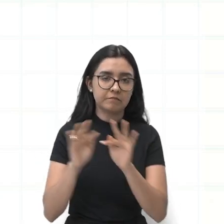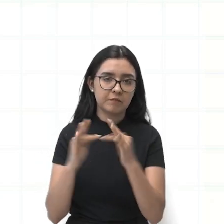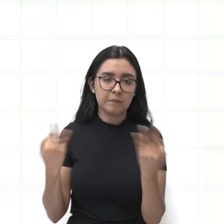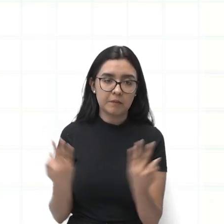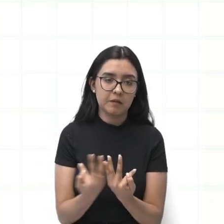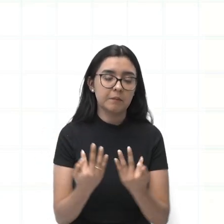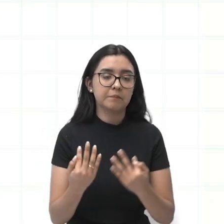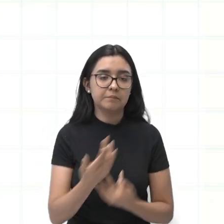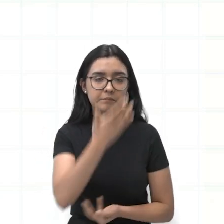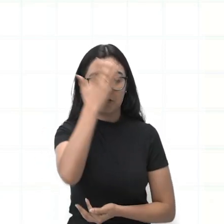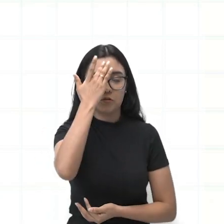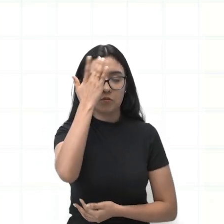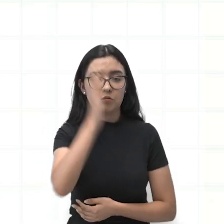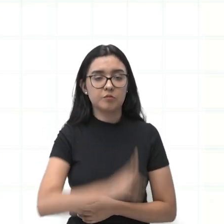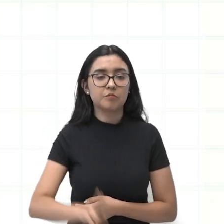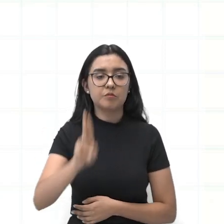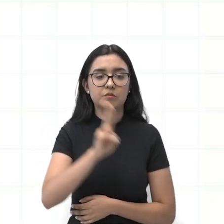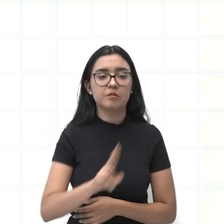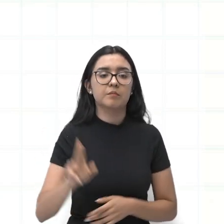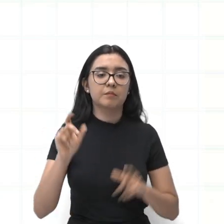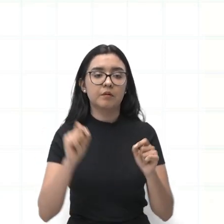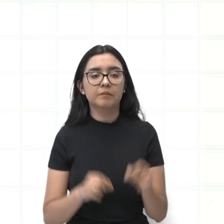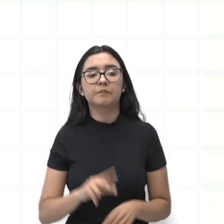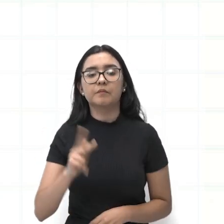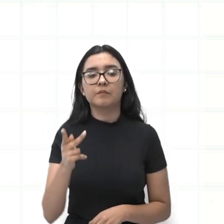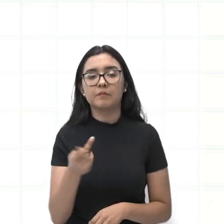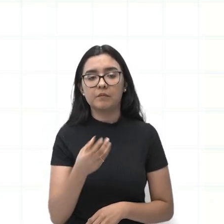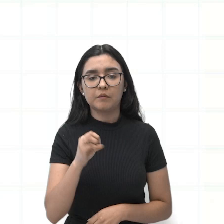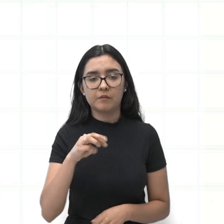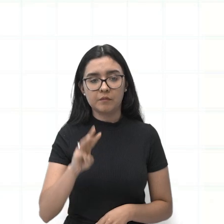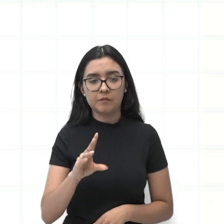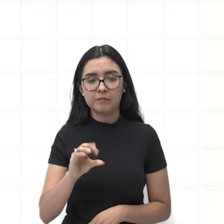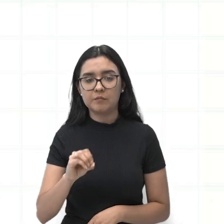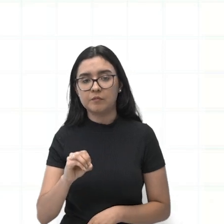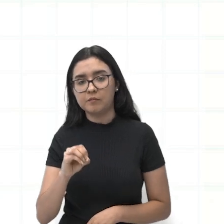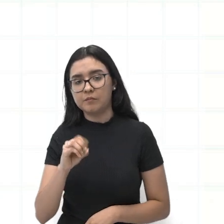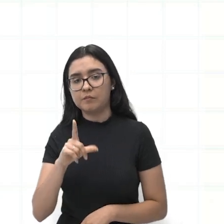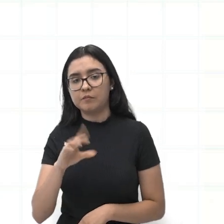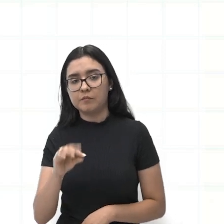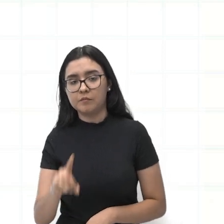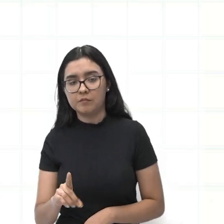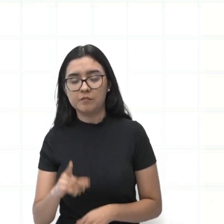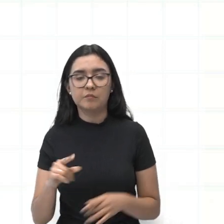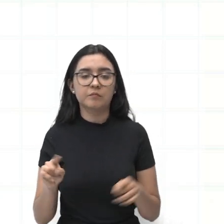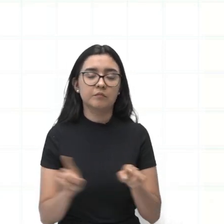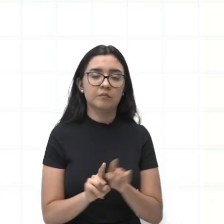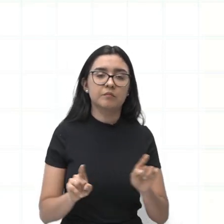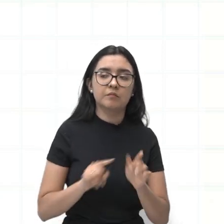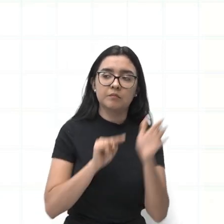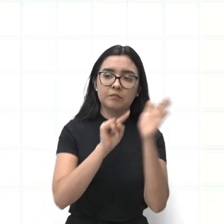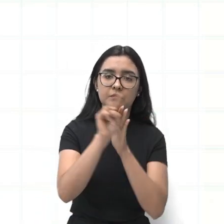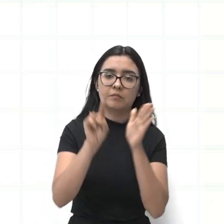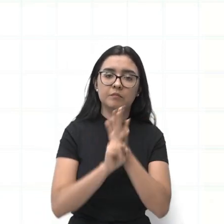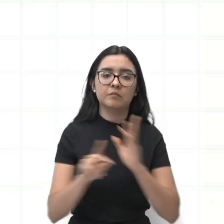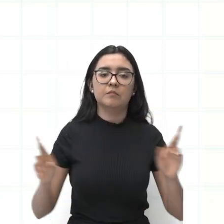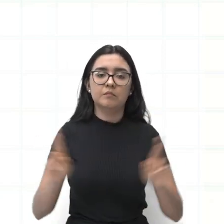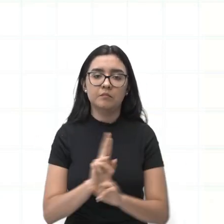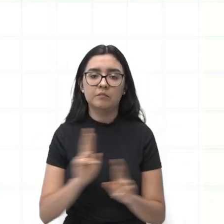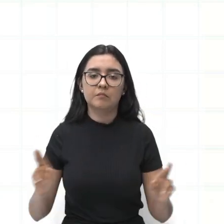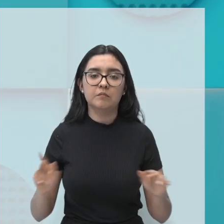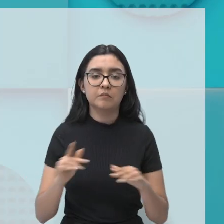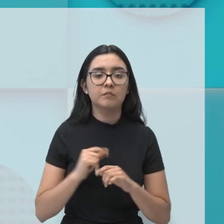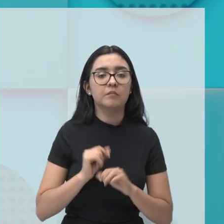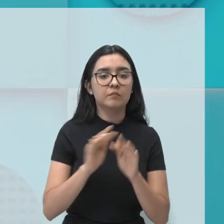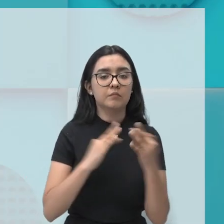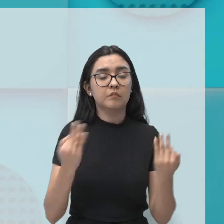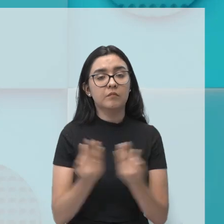nossos parentes, a gente vai utilizar sempre o início how old, tá certo? Nós vimos algumas perguntas aí relacionadas à família, agora a gente